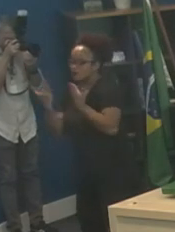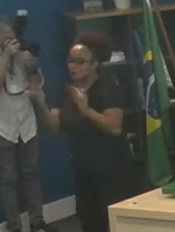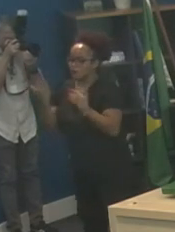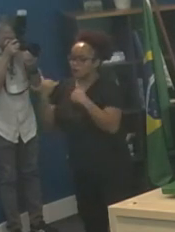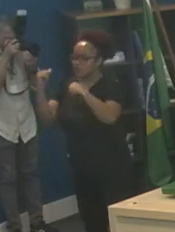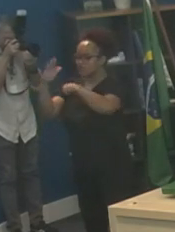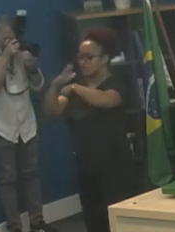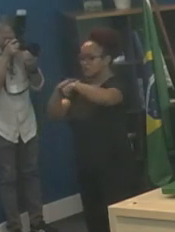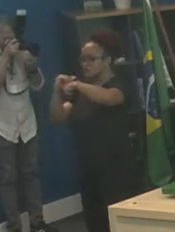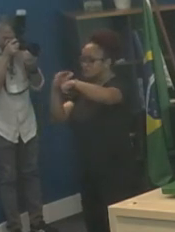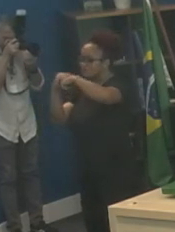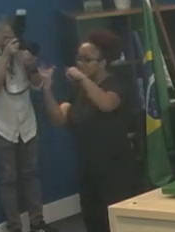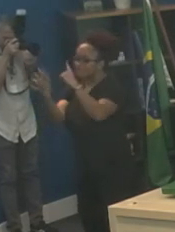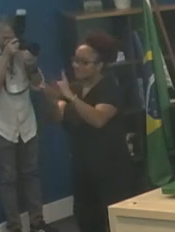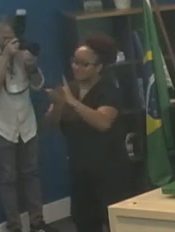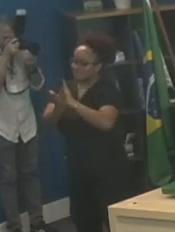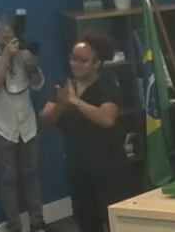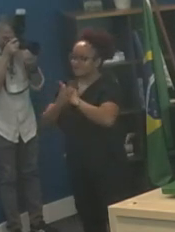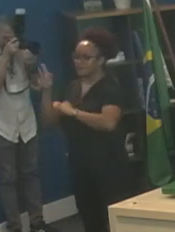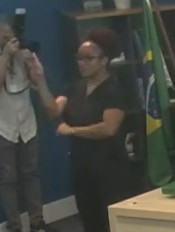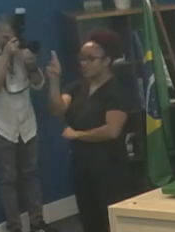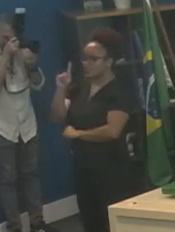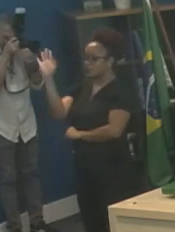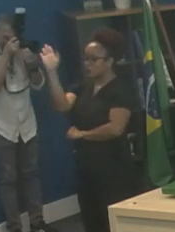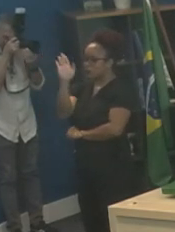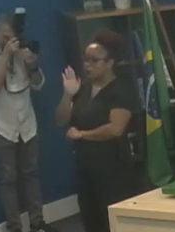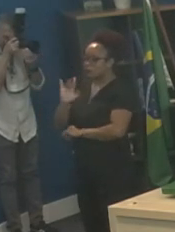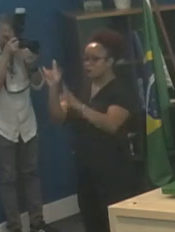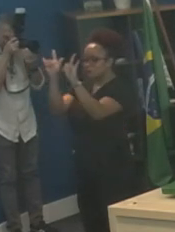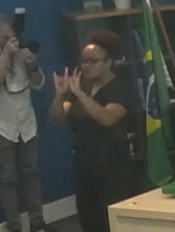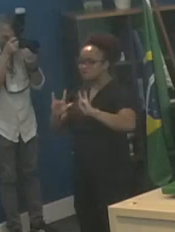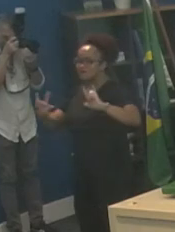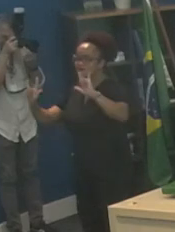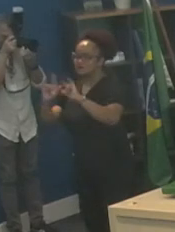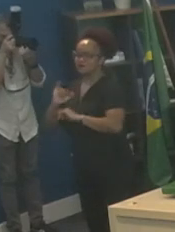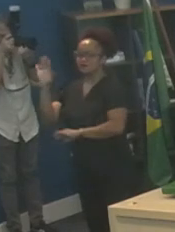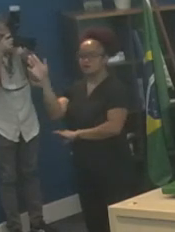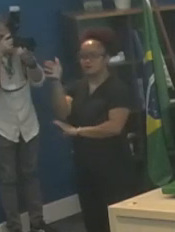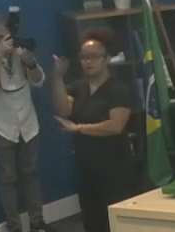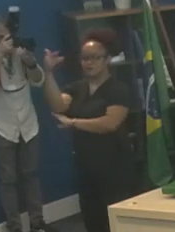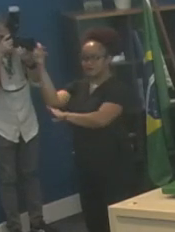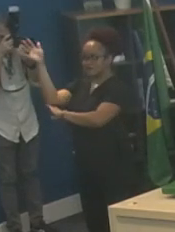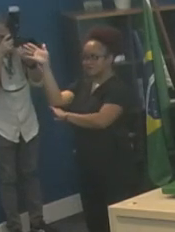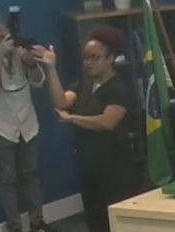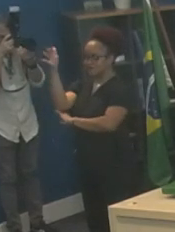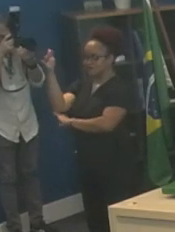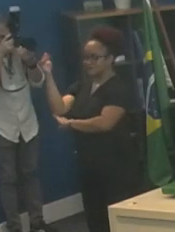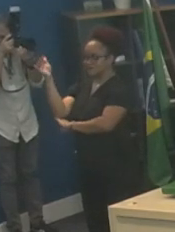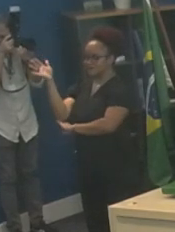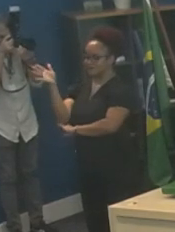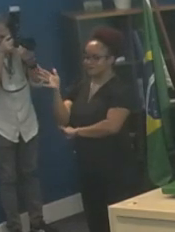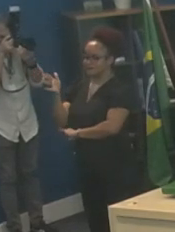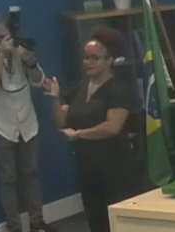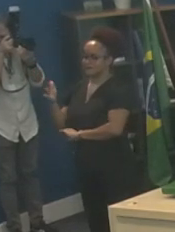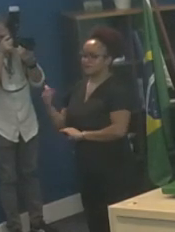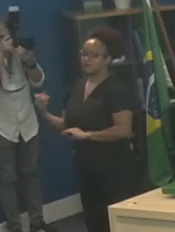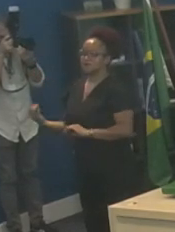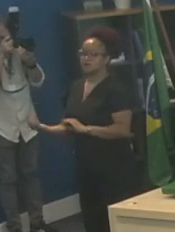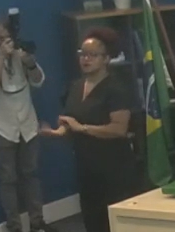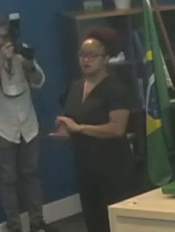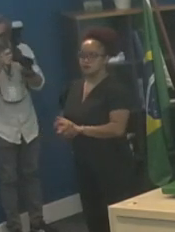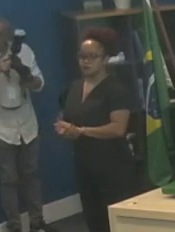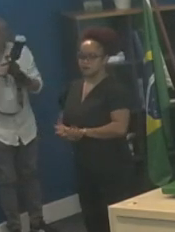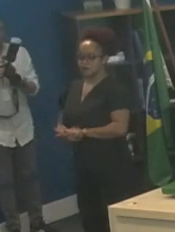filhos deste solo és mãe gentil, pátria amada, Brasil.